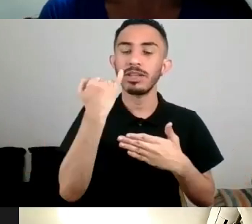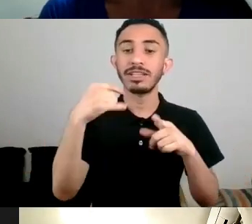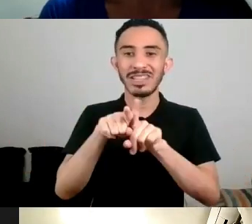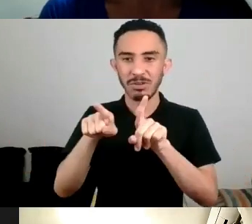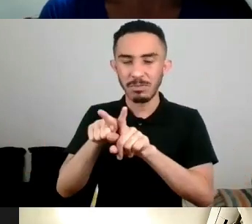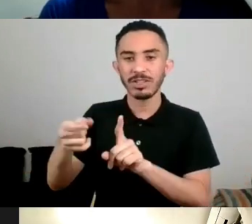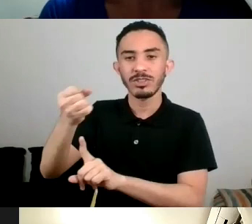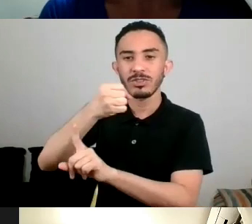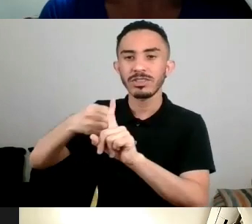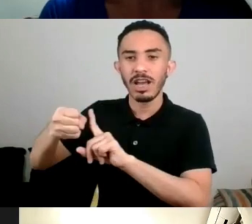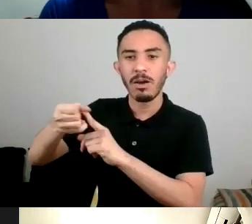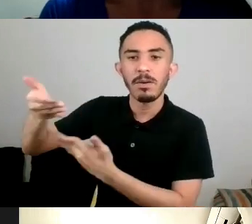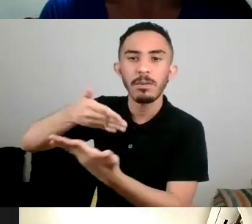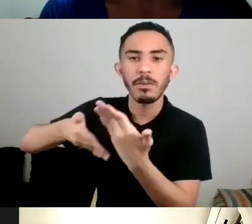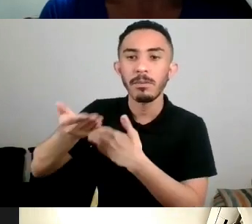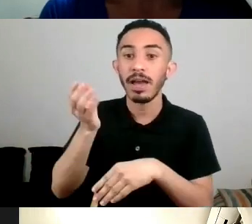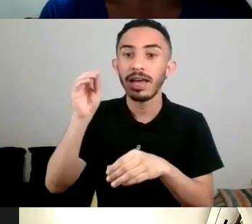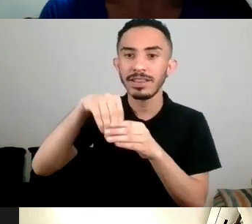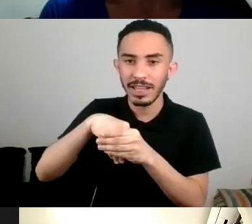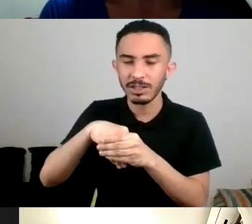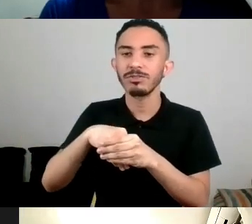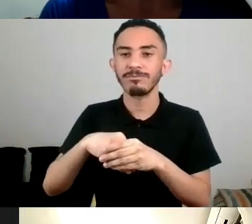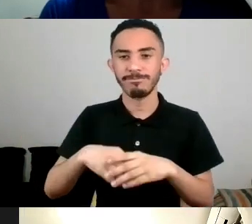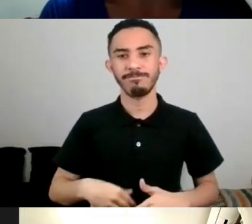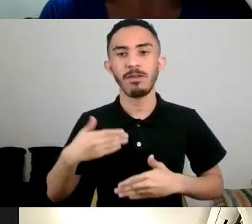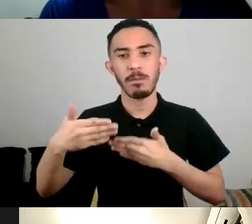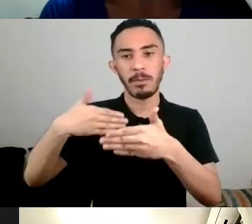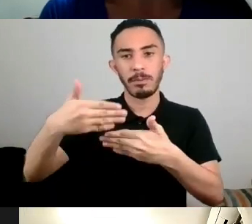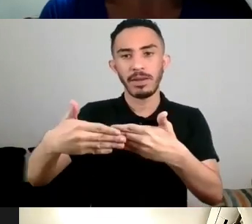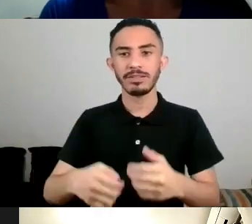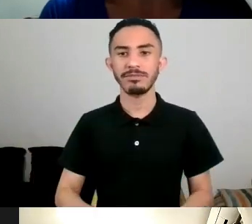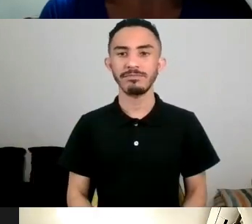sociais nela estabelecidas nesse processo.